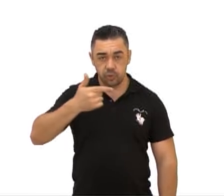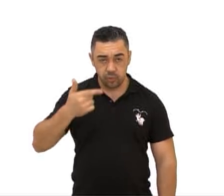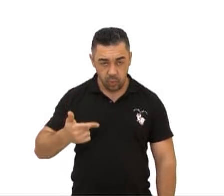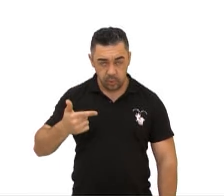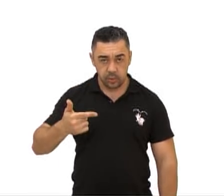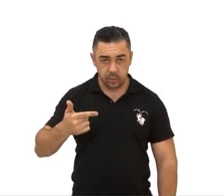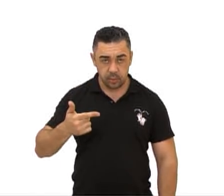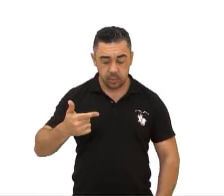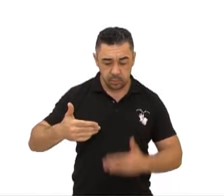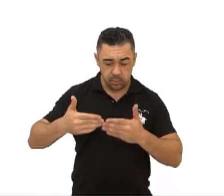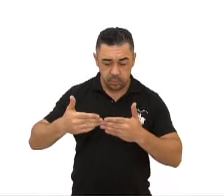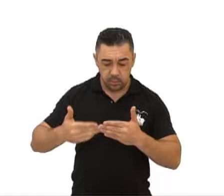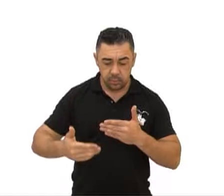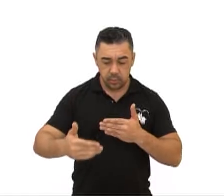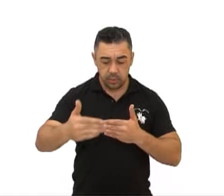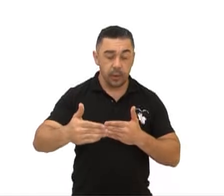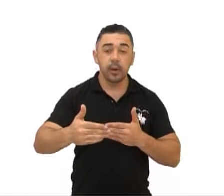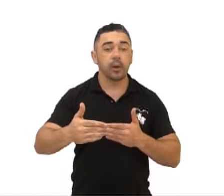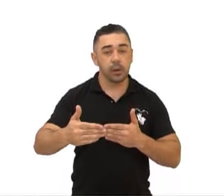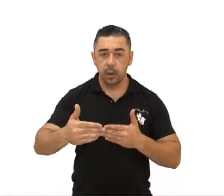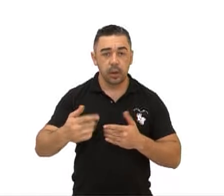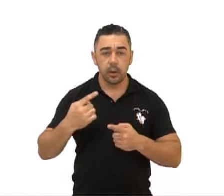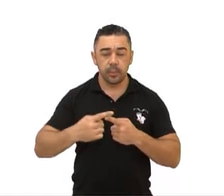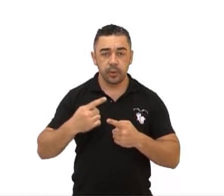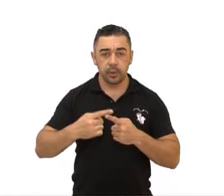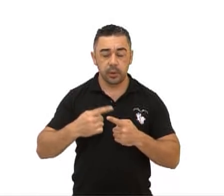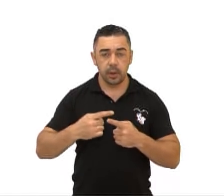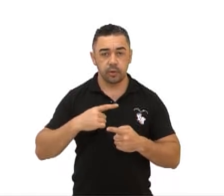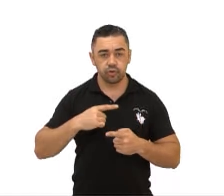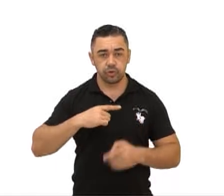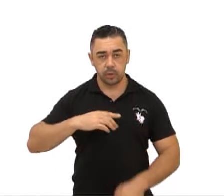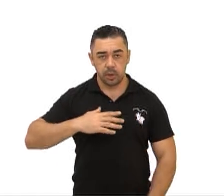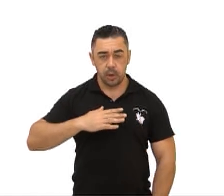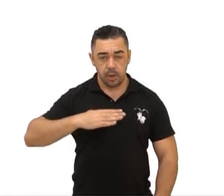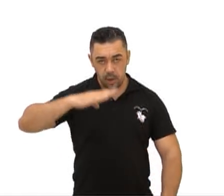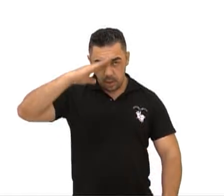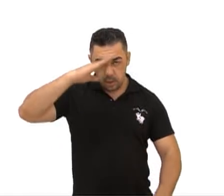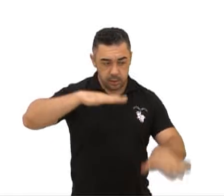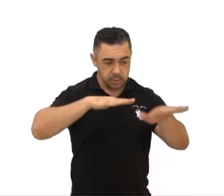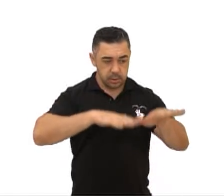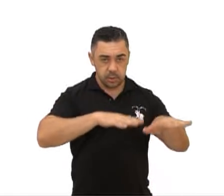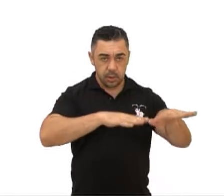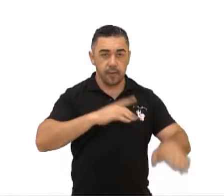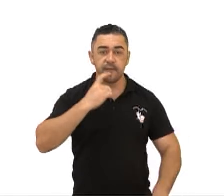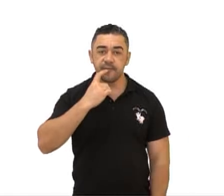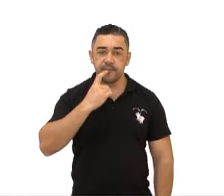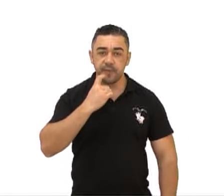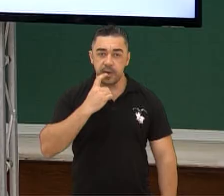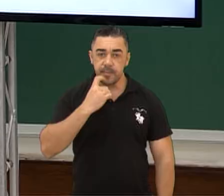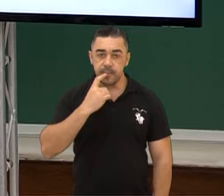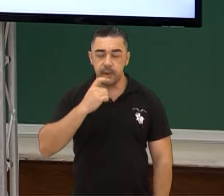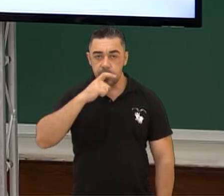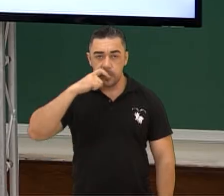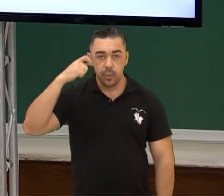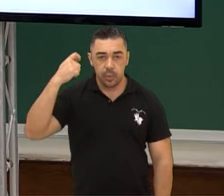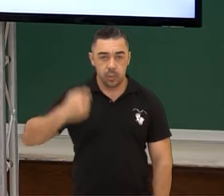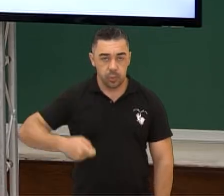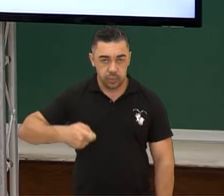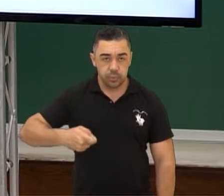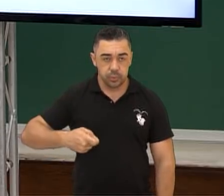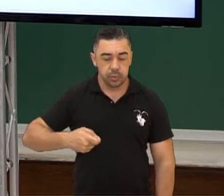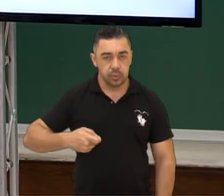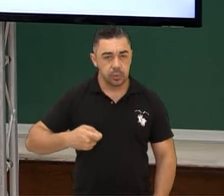1922, a partir de anexações feitas pelo Exército Vermelho Russo. Lembrou disso? Bem antes nós falamos